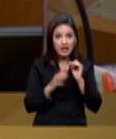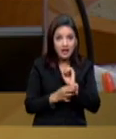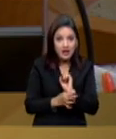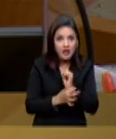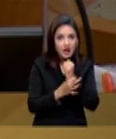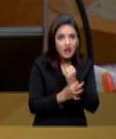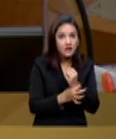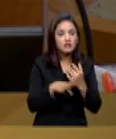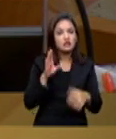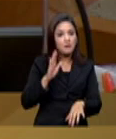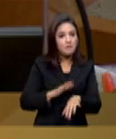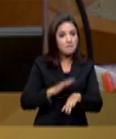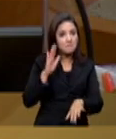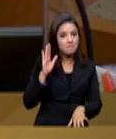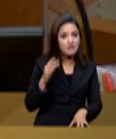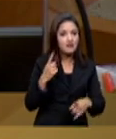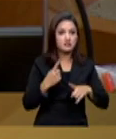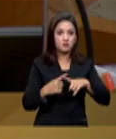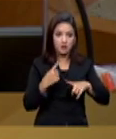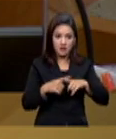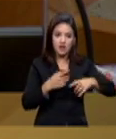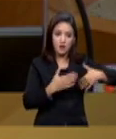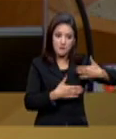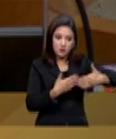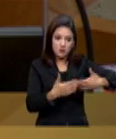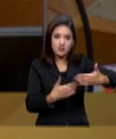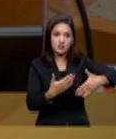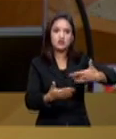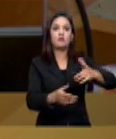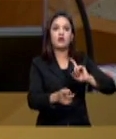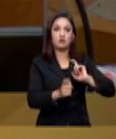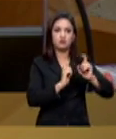que um procedimento que acaba sendo facilitado